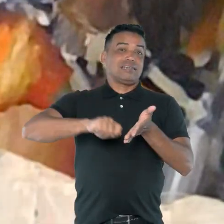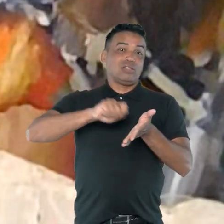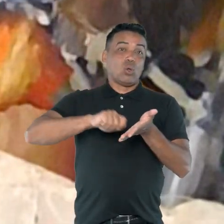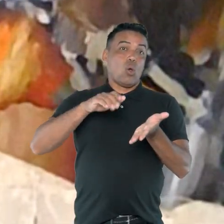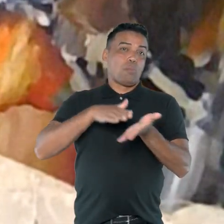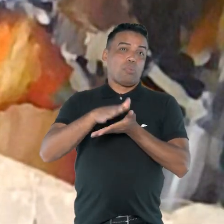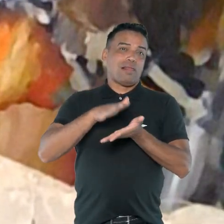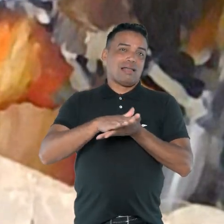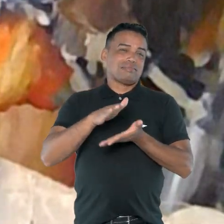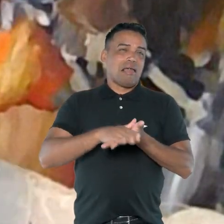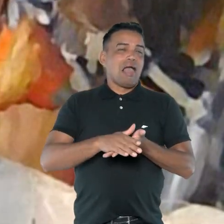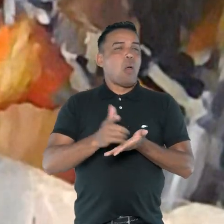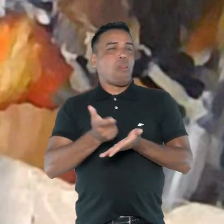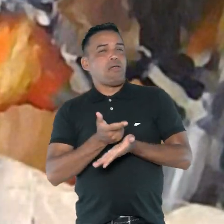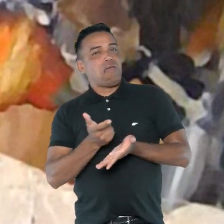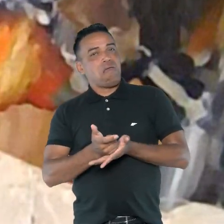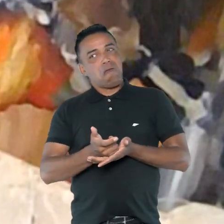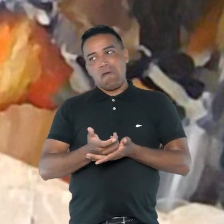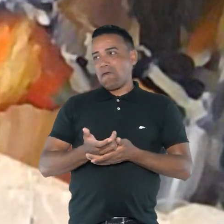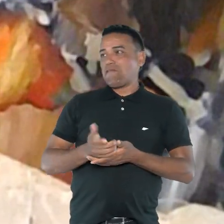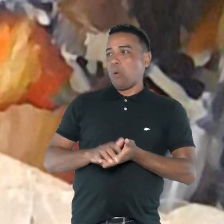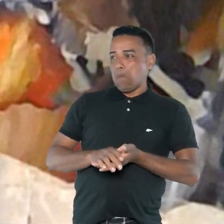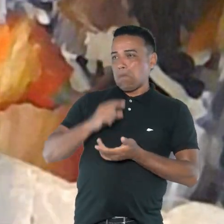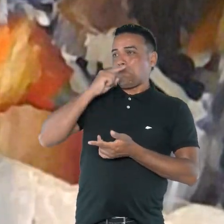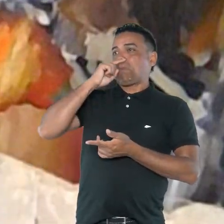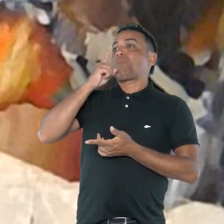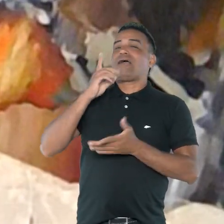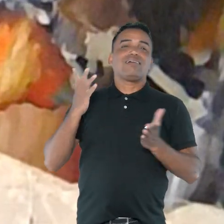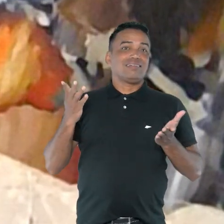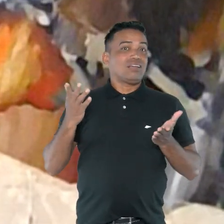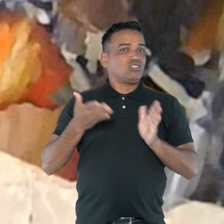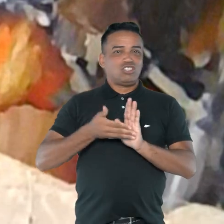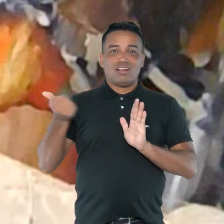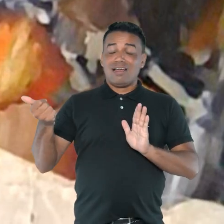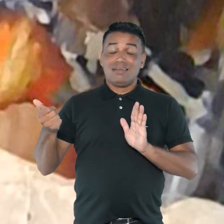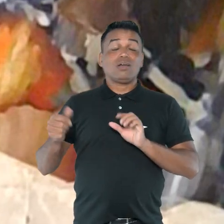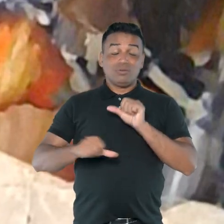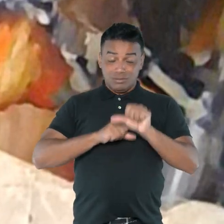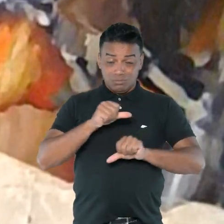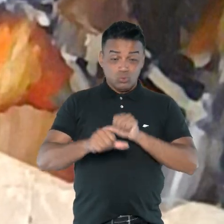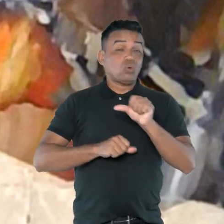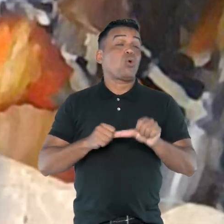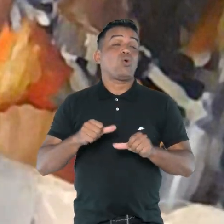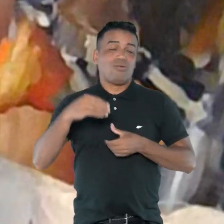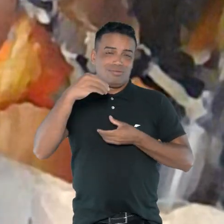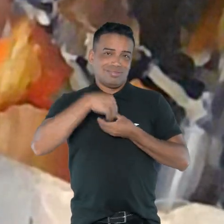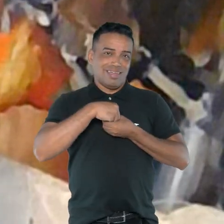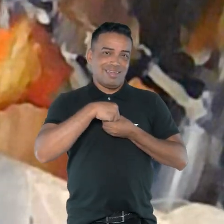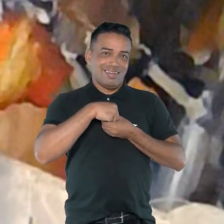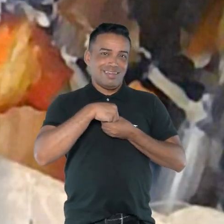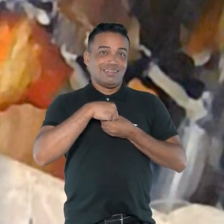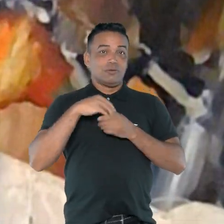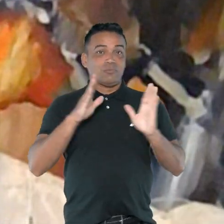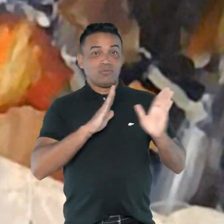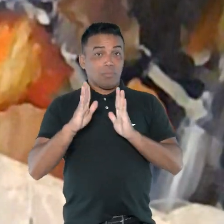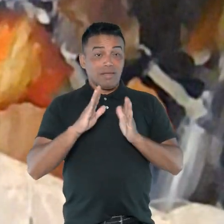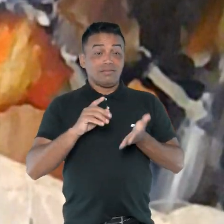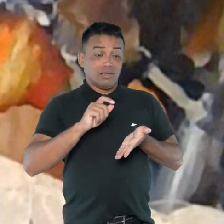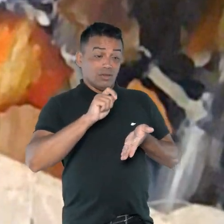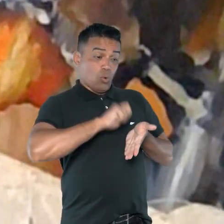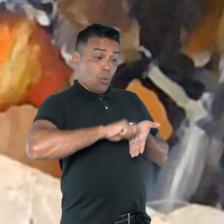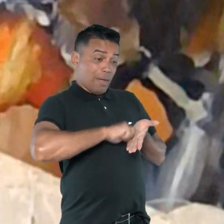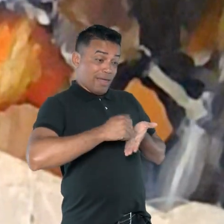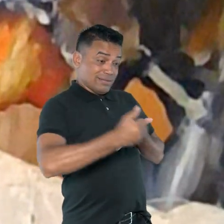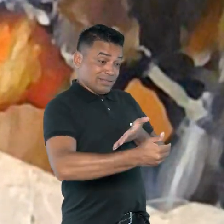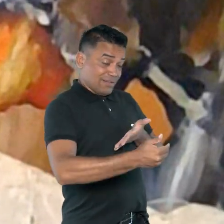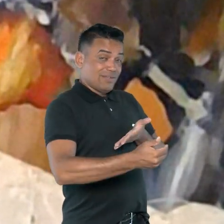um escritor com um livro publicado, sabe? Eu acho que isso também mudou bastante, assim, do momento que